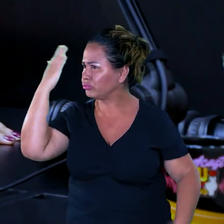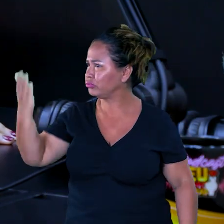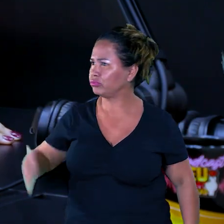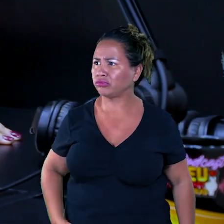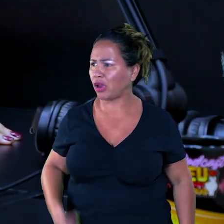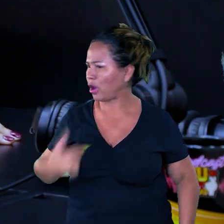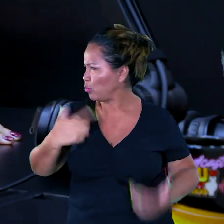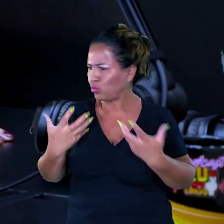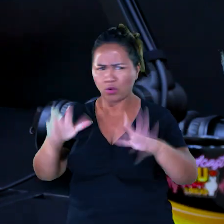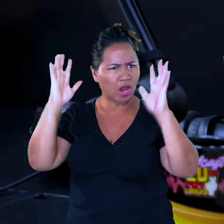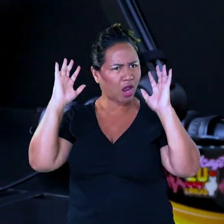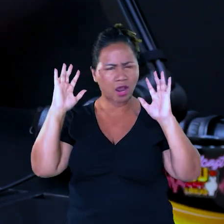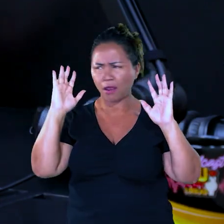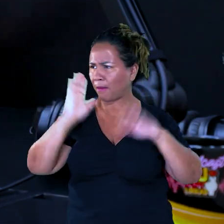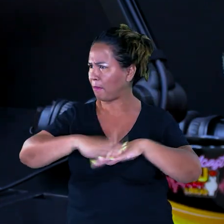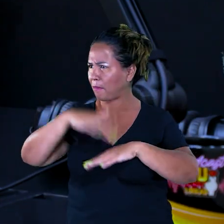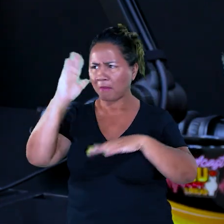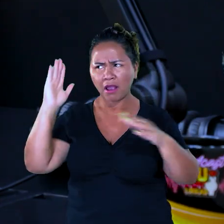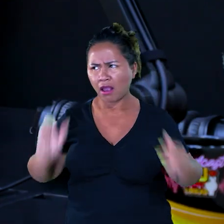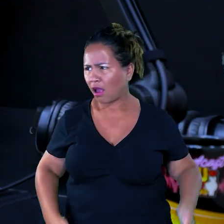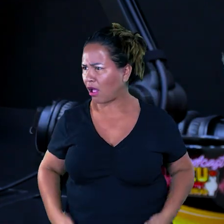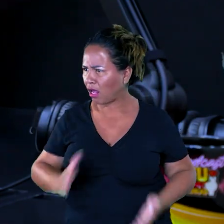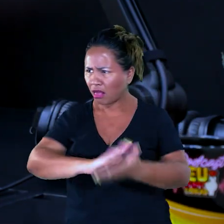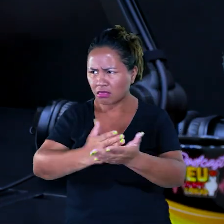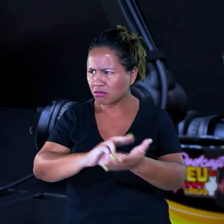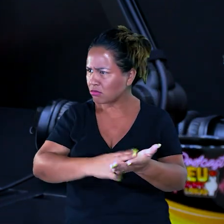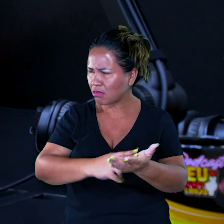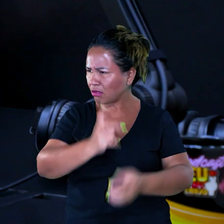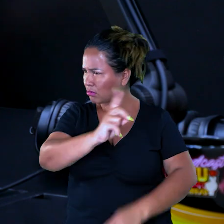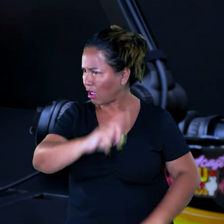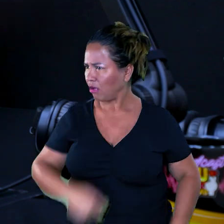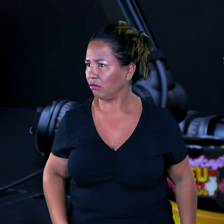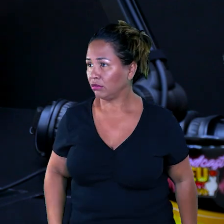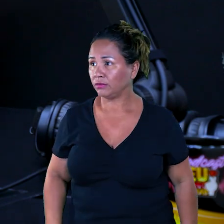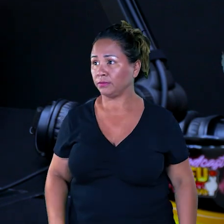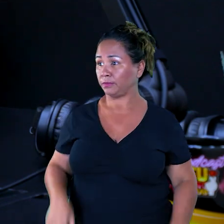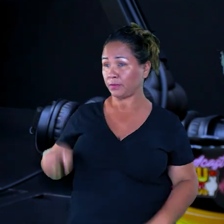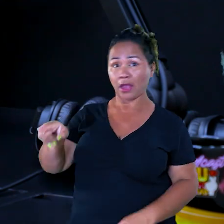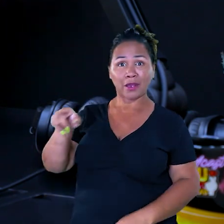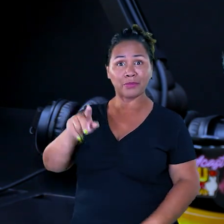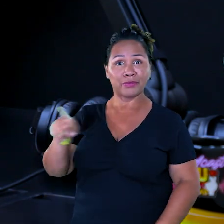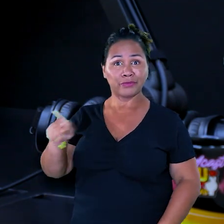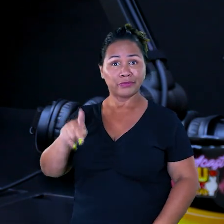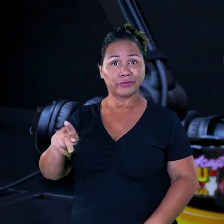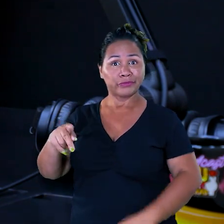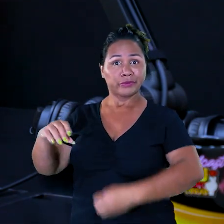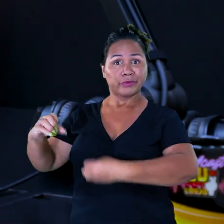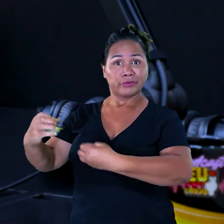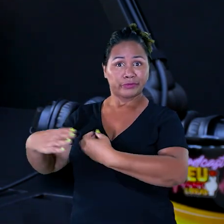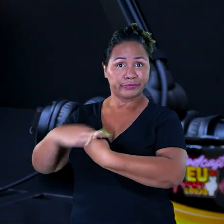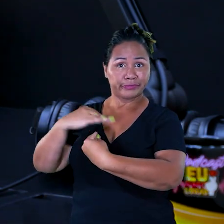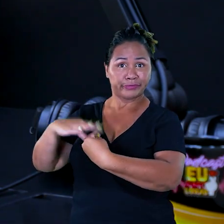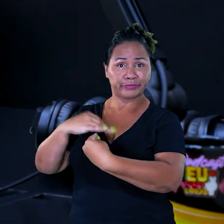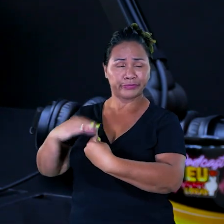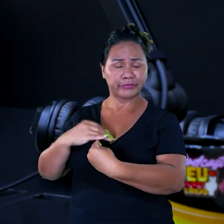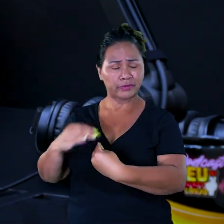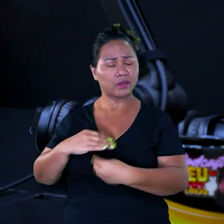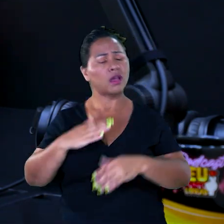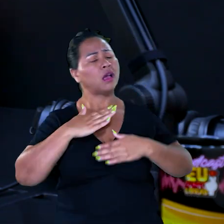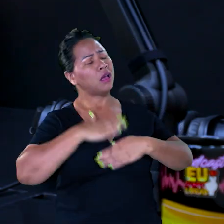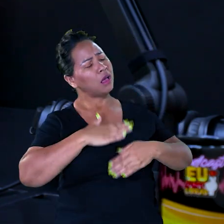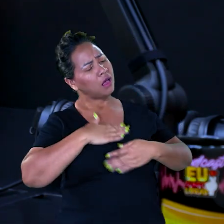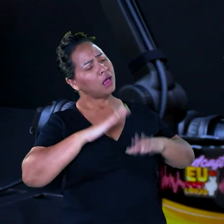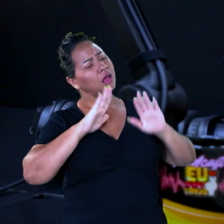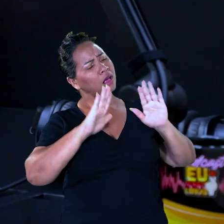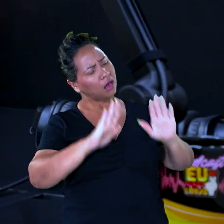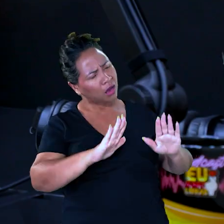porque assim, ele falou um sentido desperto, tal, porque você não quis ajudar ele. Mas não era um sinal de safadeza. Eu, tá. Aí